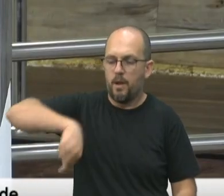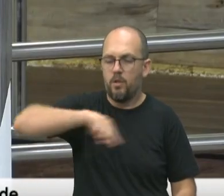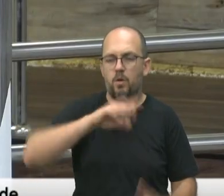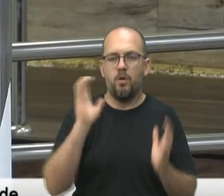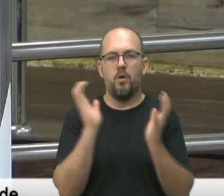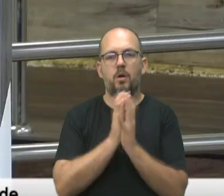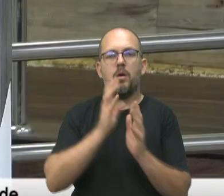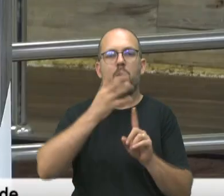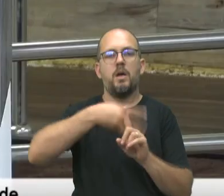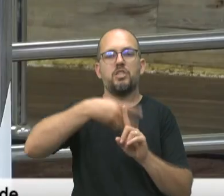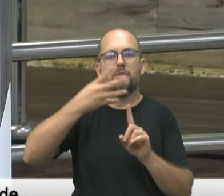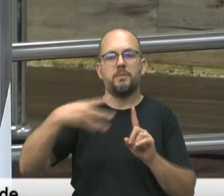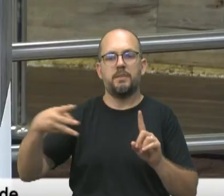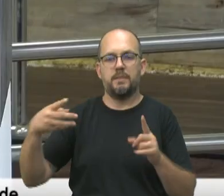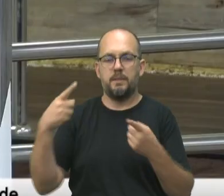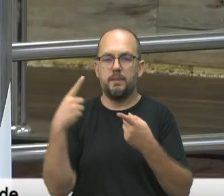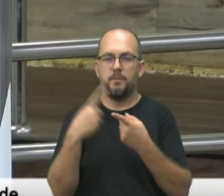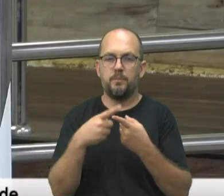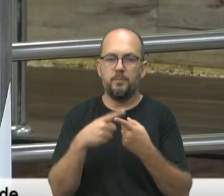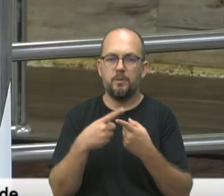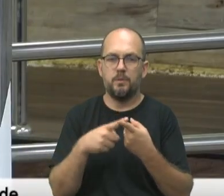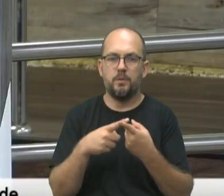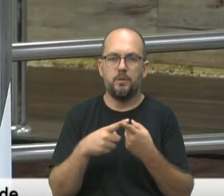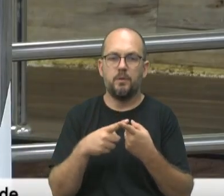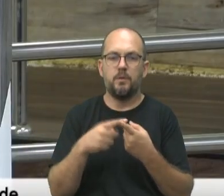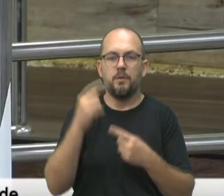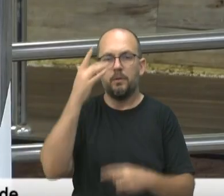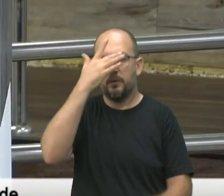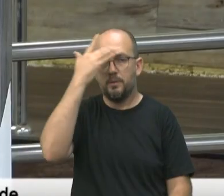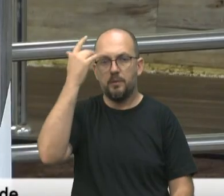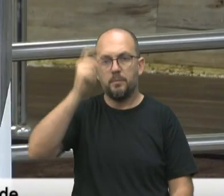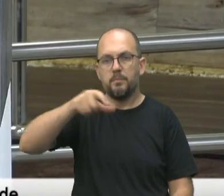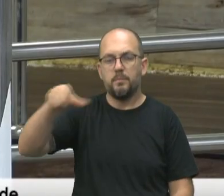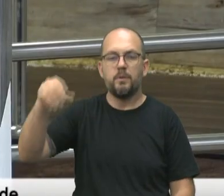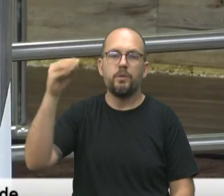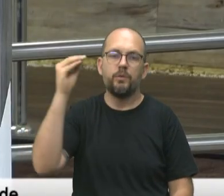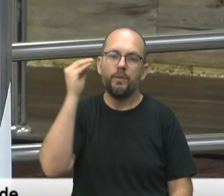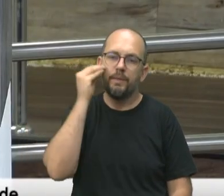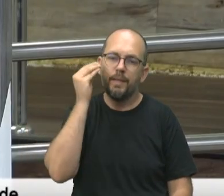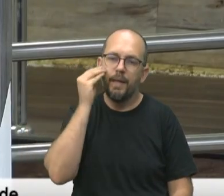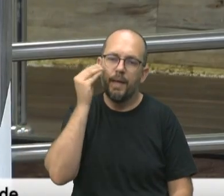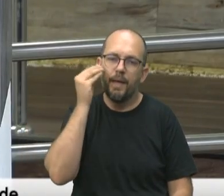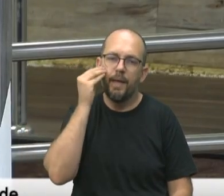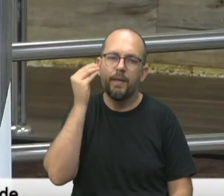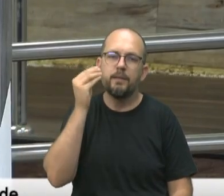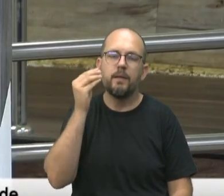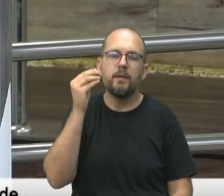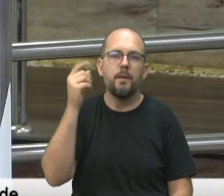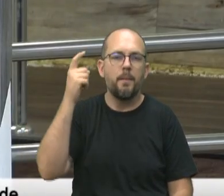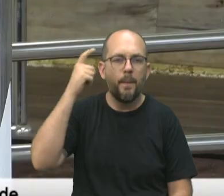porque, embora as pessoas tentem achar que é